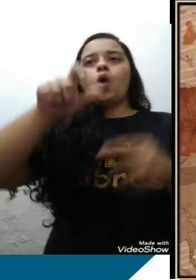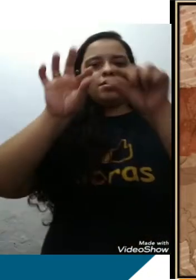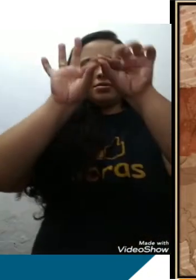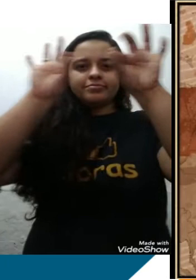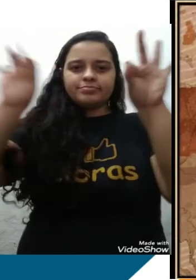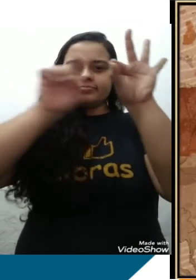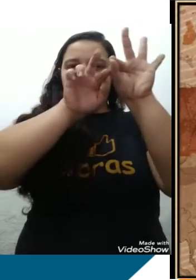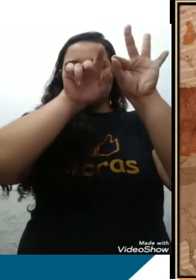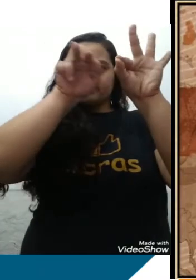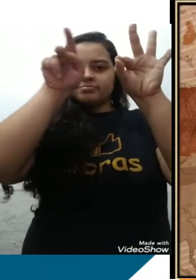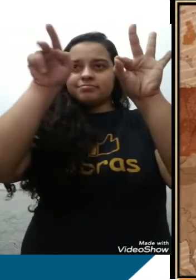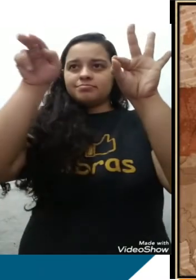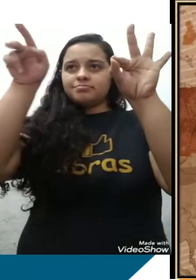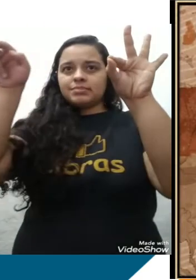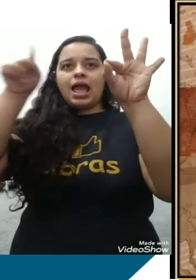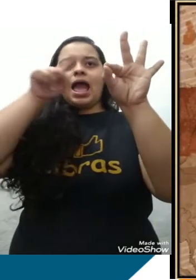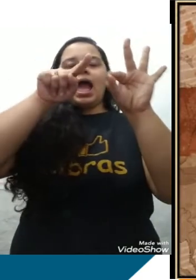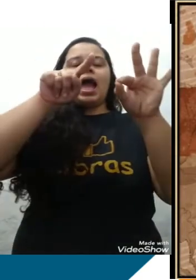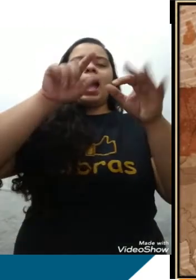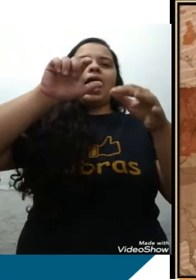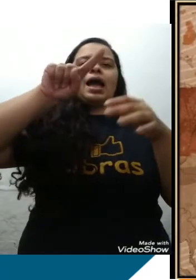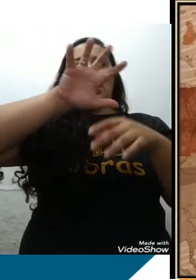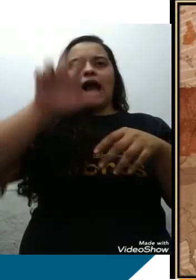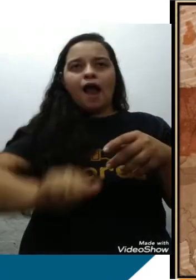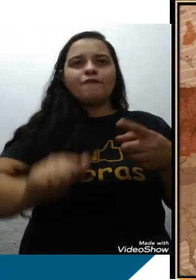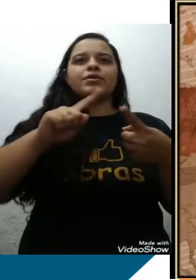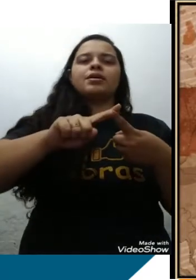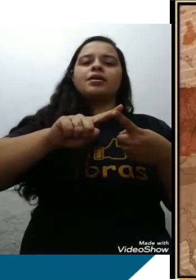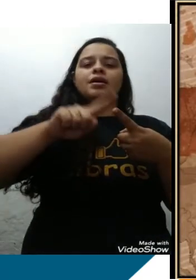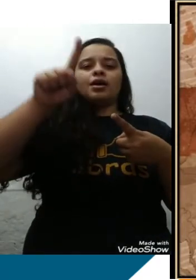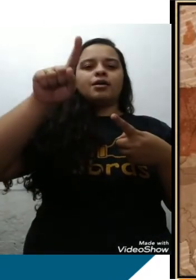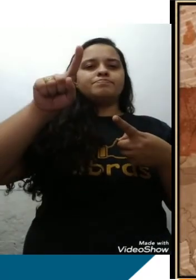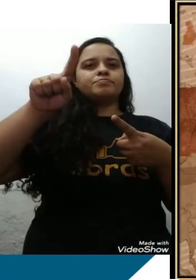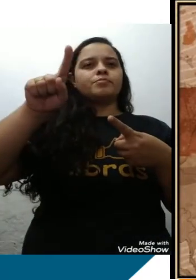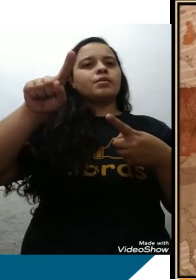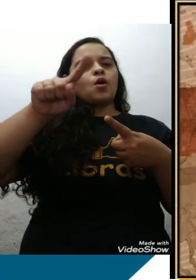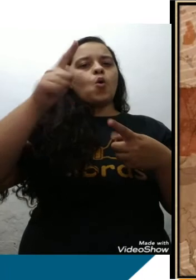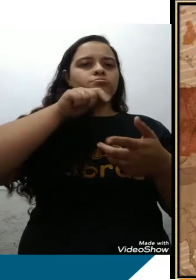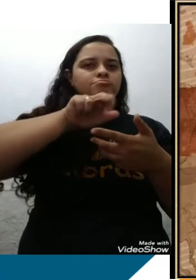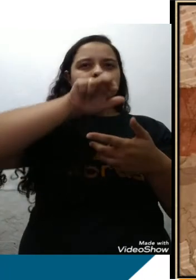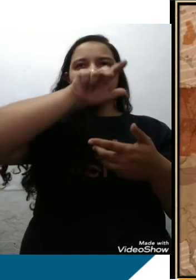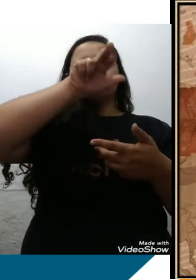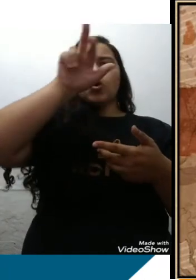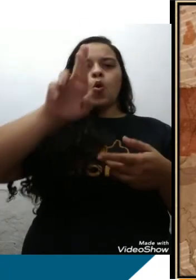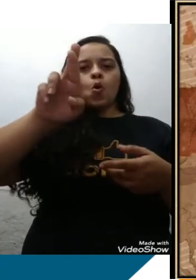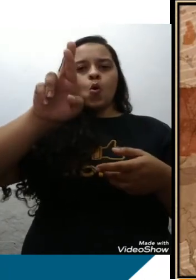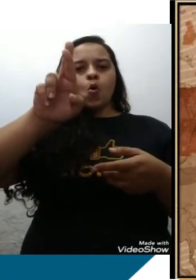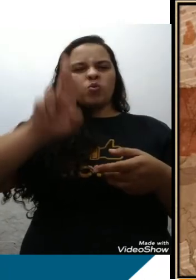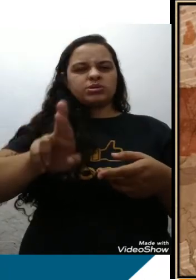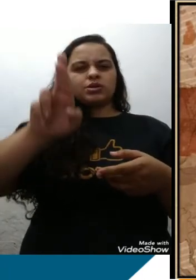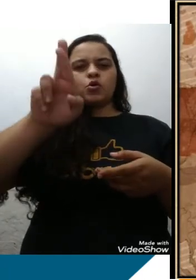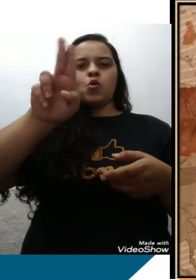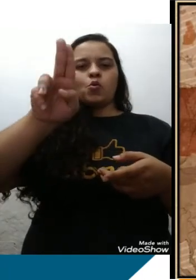pelo Estreito de Bering, vindo da África e da Ásia, cruzando pela Rússia e aí passando pelo Estreito de Bering,